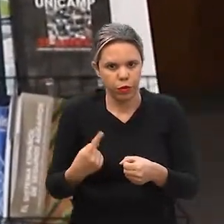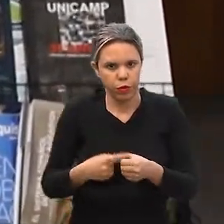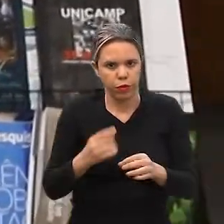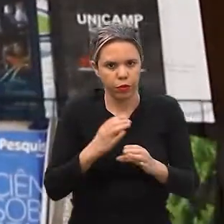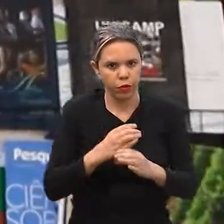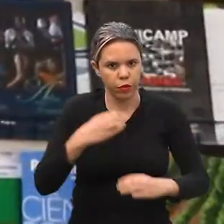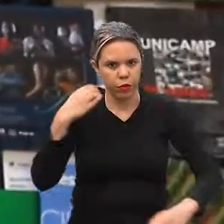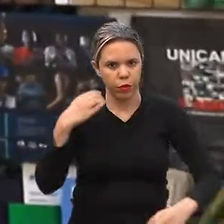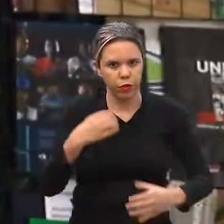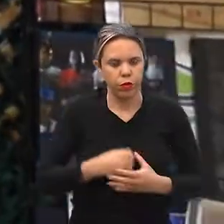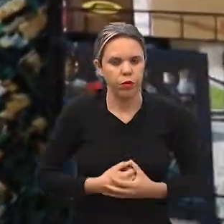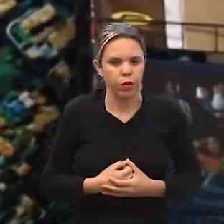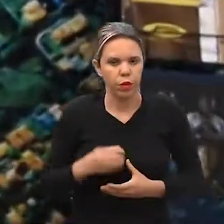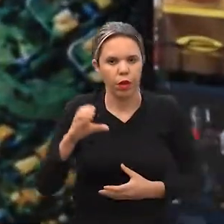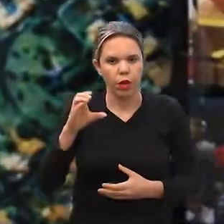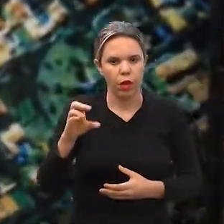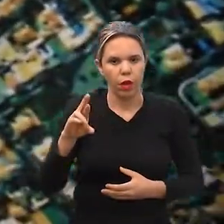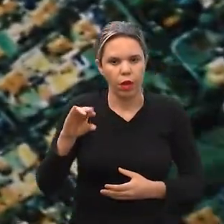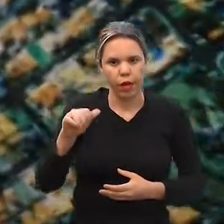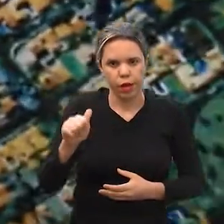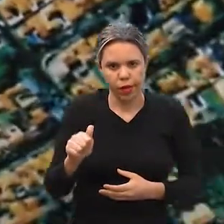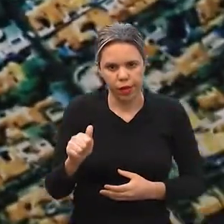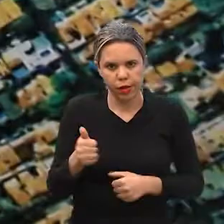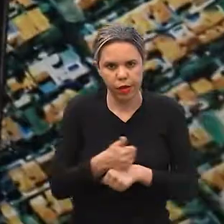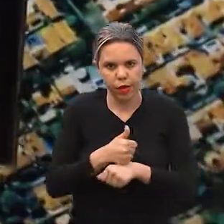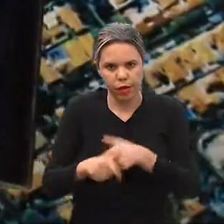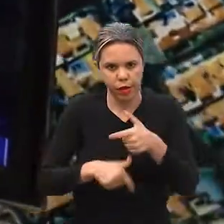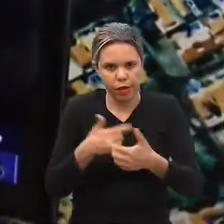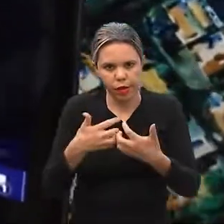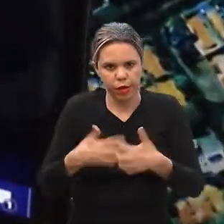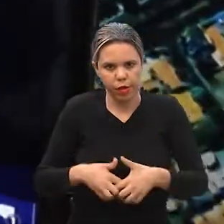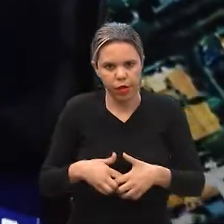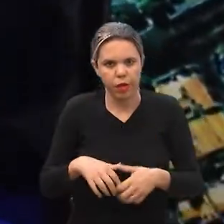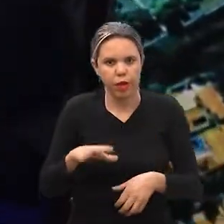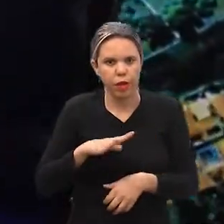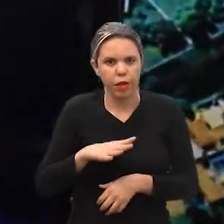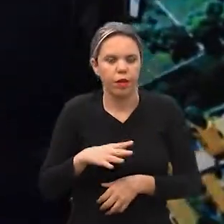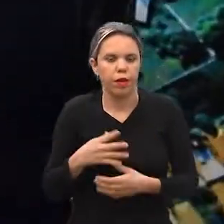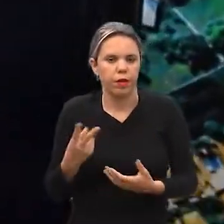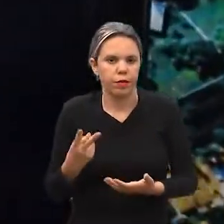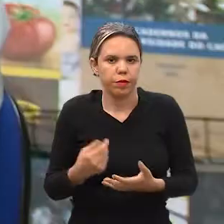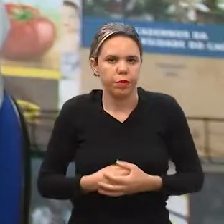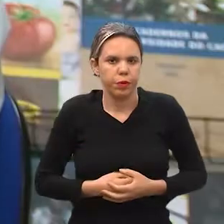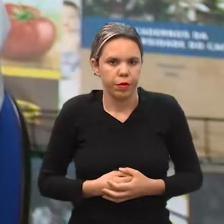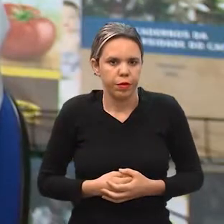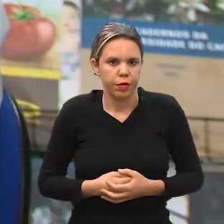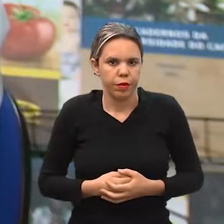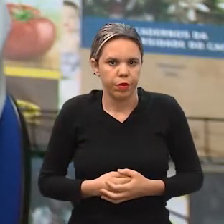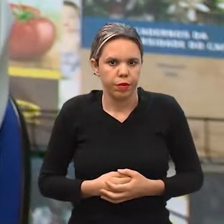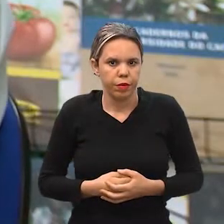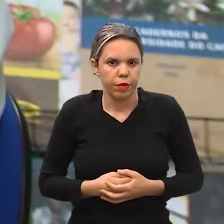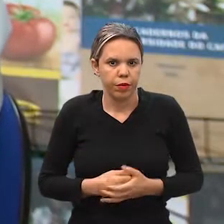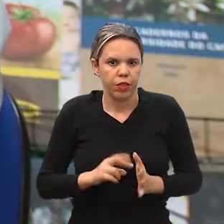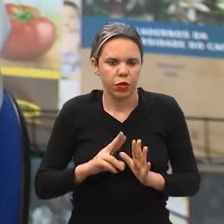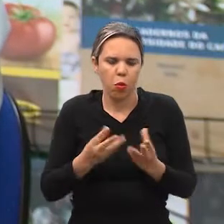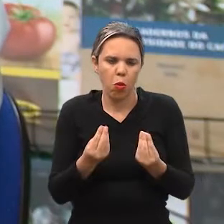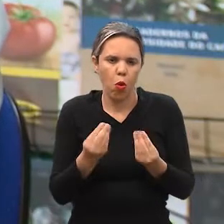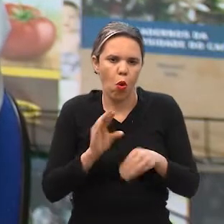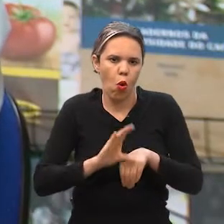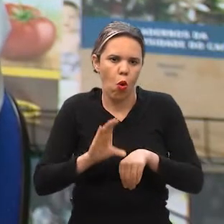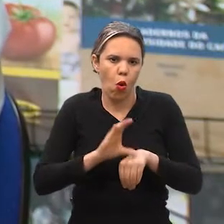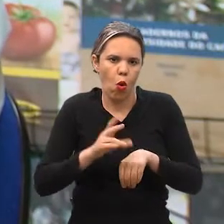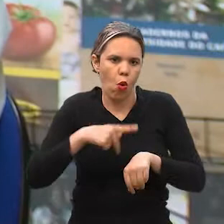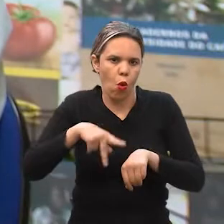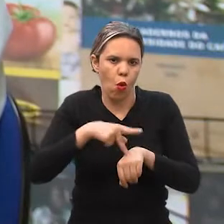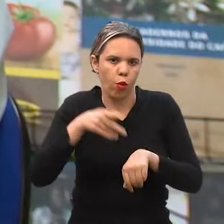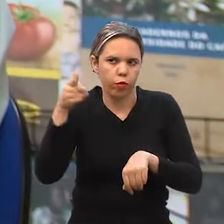Engenharia, no CREA, para exercer a profissão efetivamente. E a gente tem vários cursos no